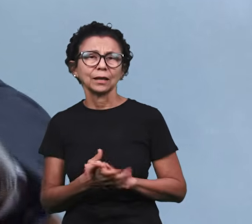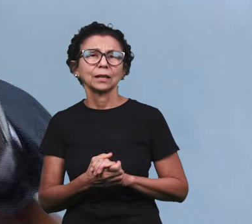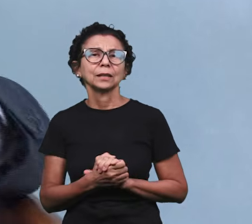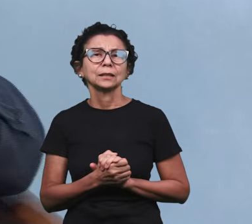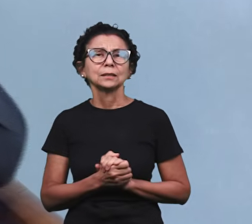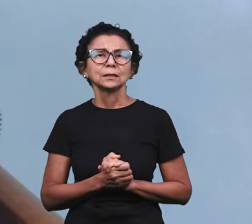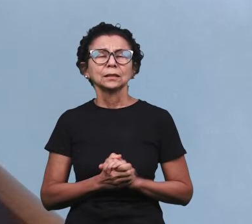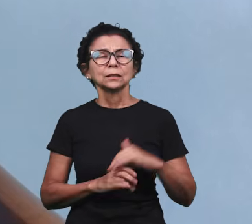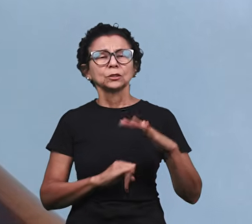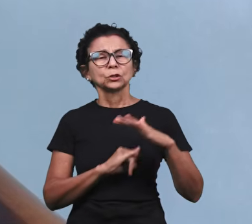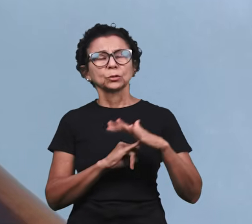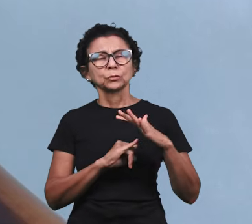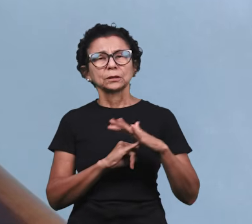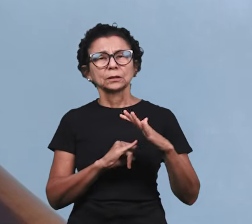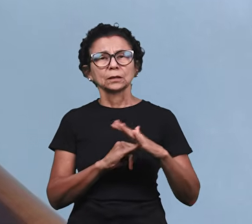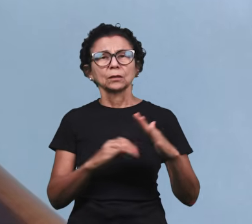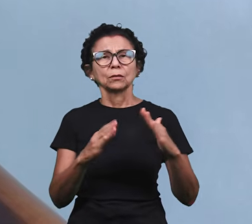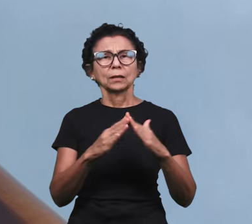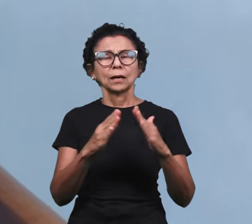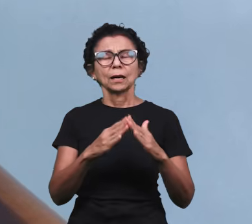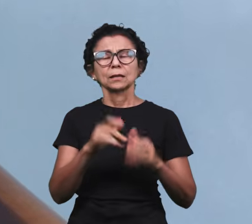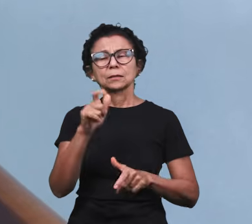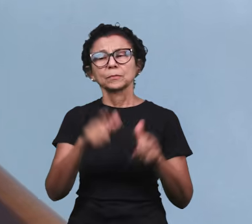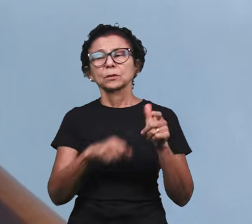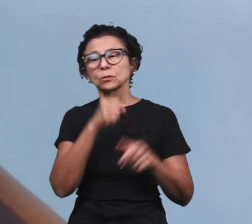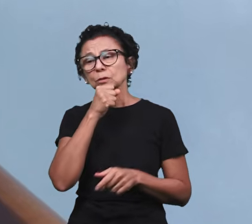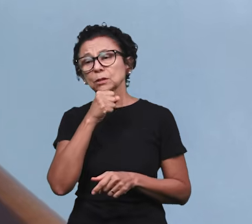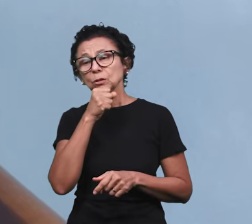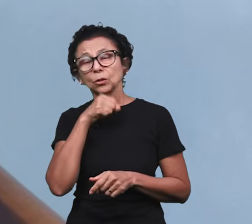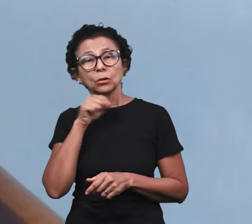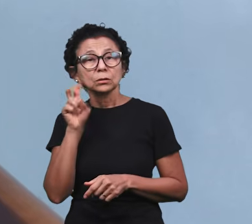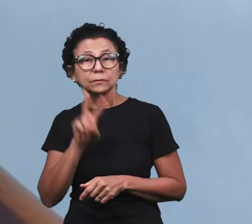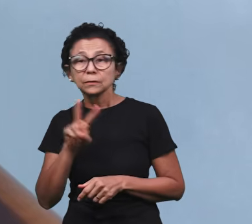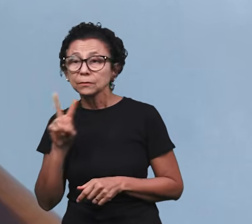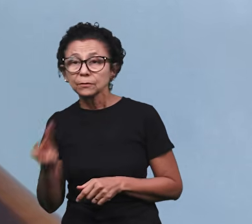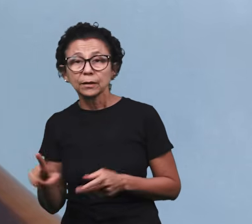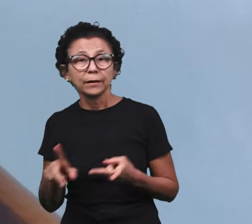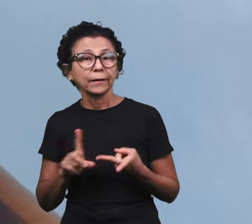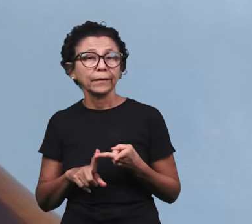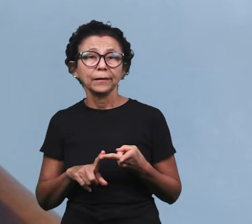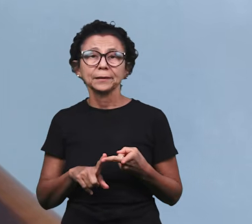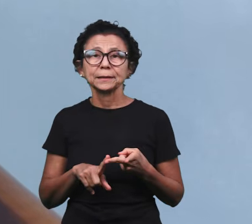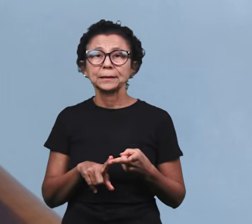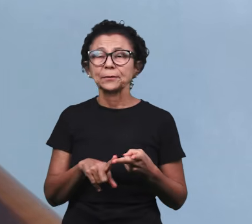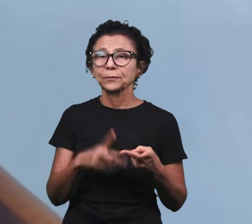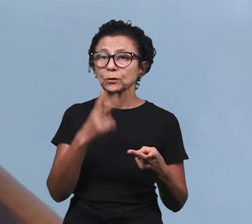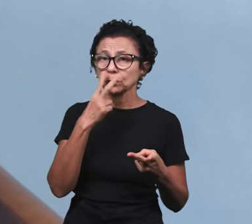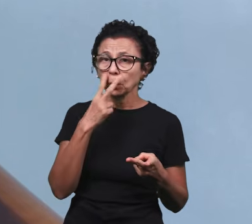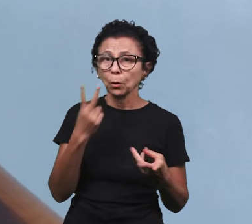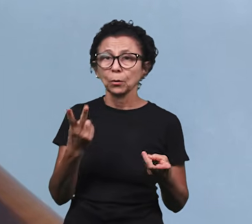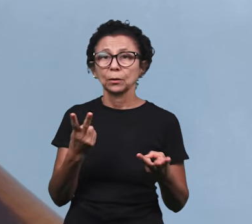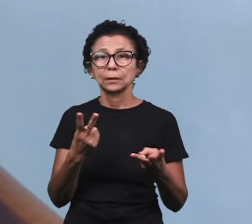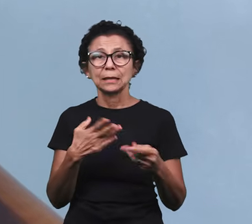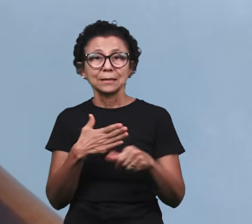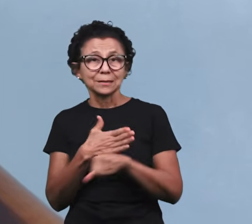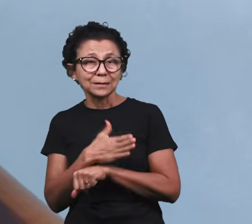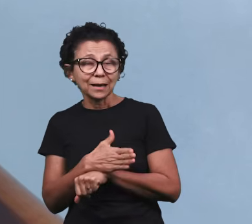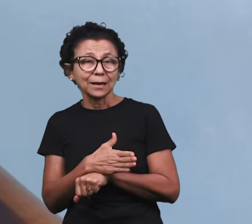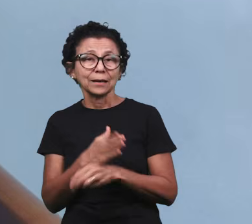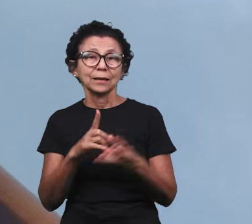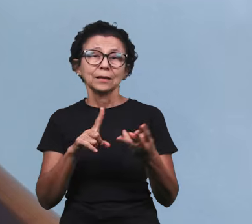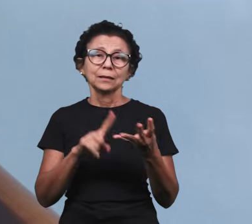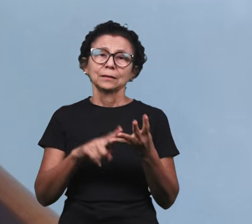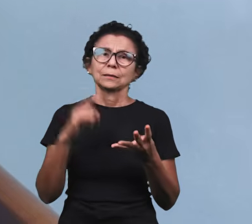longa permanência, precisa de assistência. Falou aqui de Vila Velha, falou de Vitória, na Serra